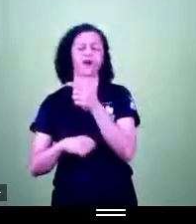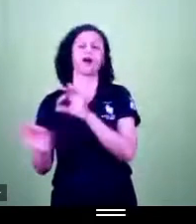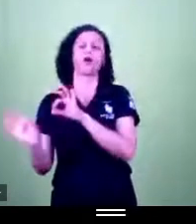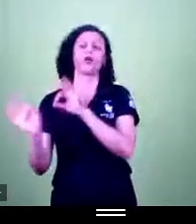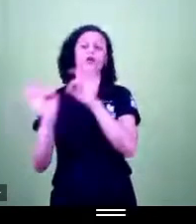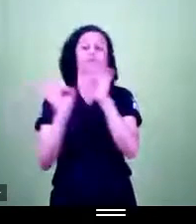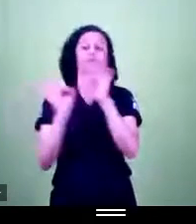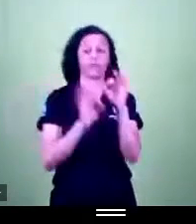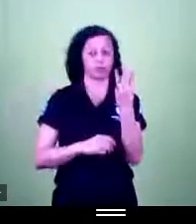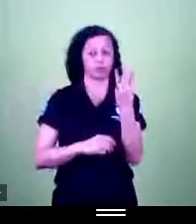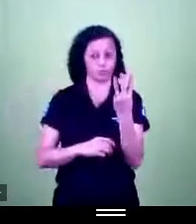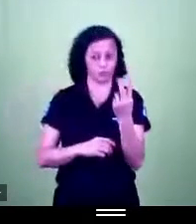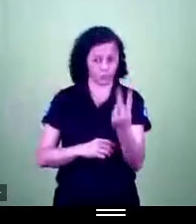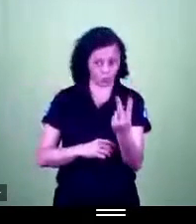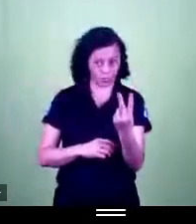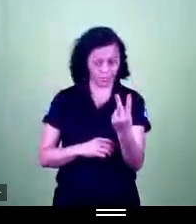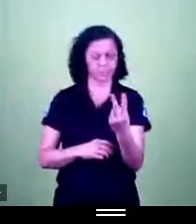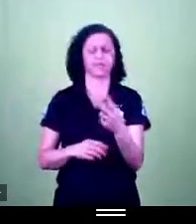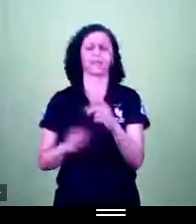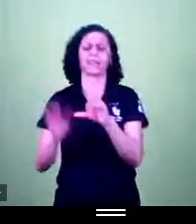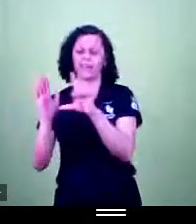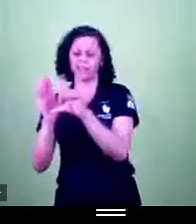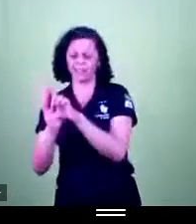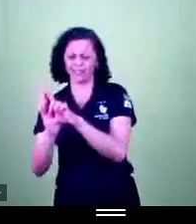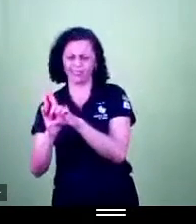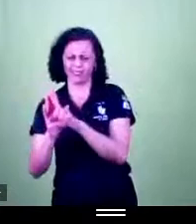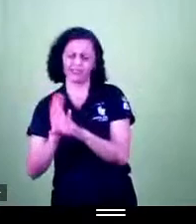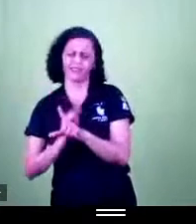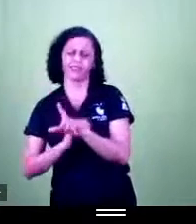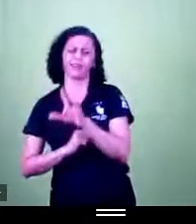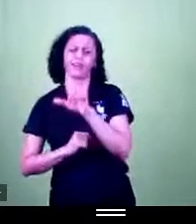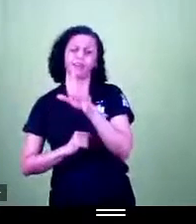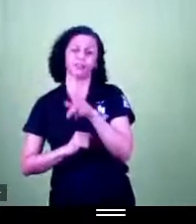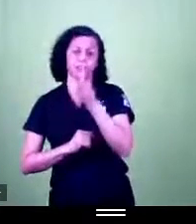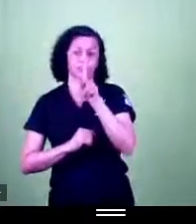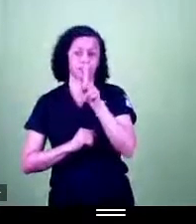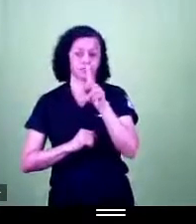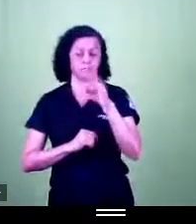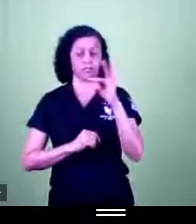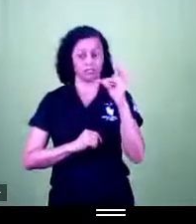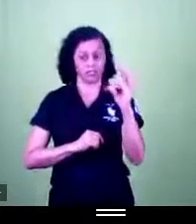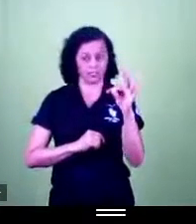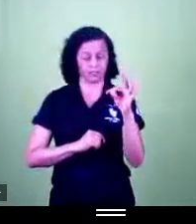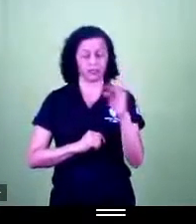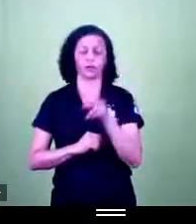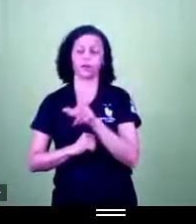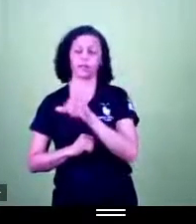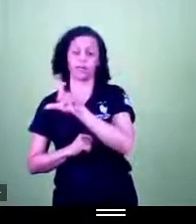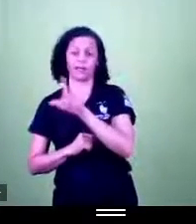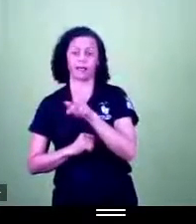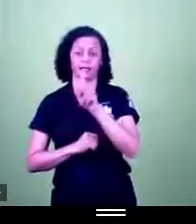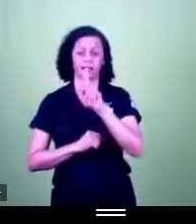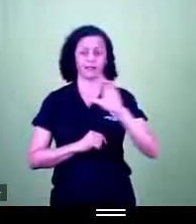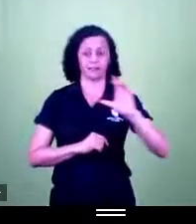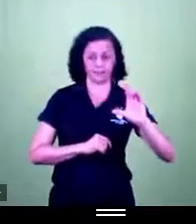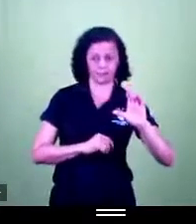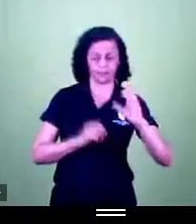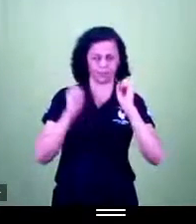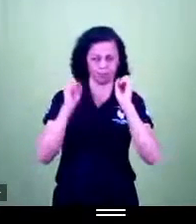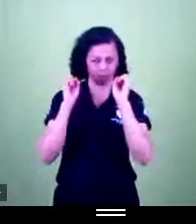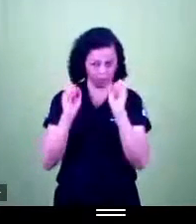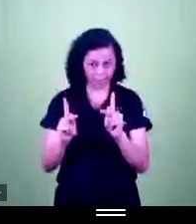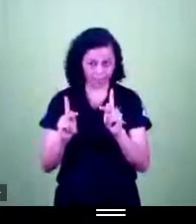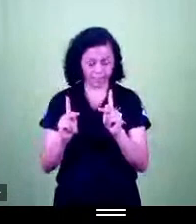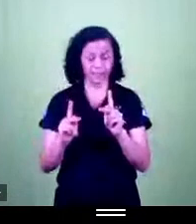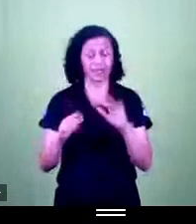da tensão, lei de Kirchhoff da corrente, para na aula de amanhã a gente fazer mais exemplos, tá? Então vou terminar a parte 1 agora,